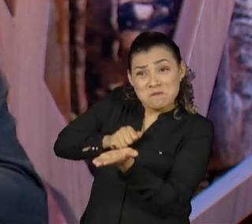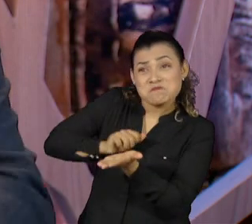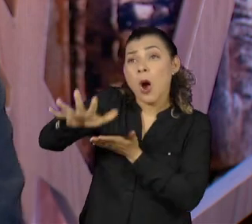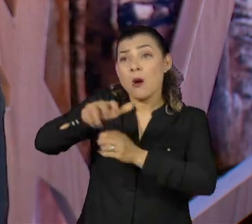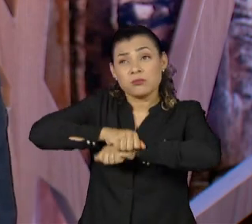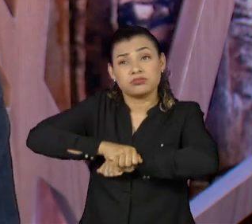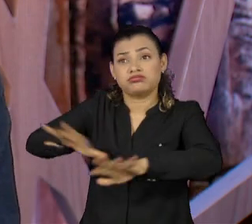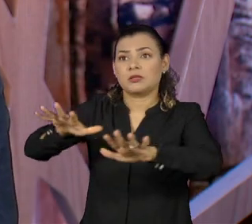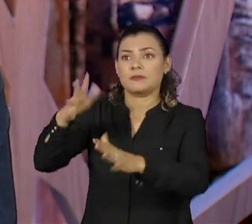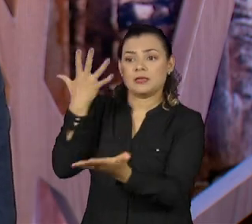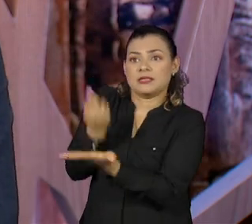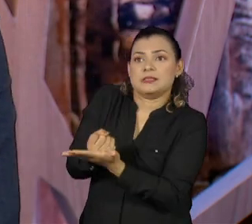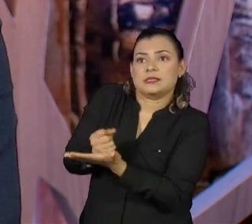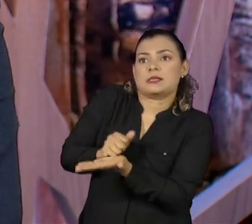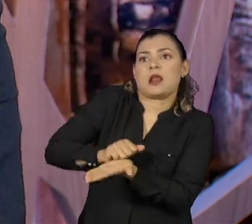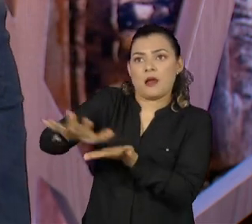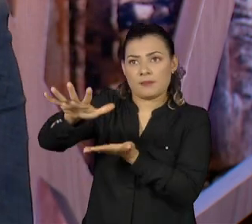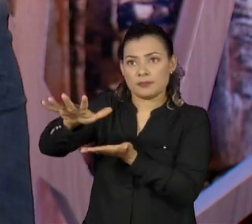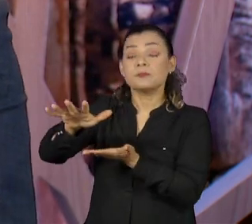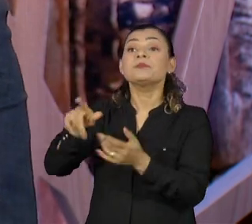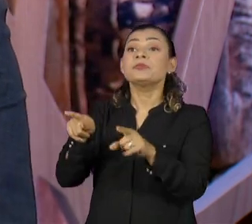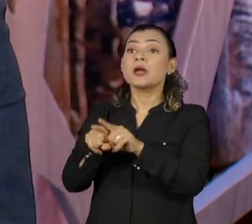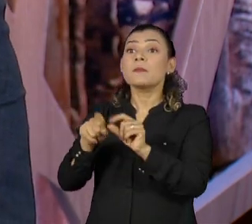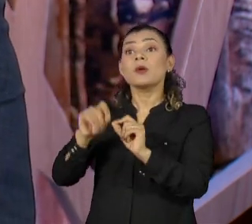isso é muito importante porque